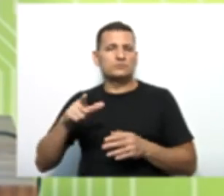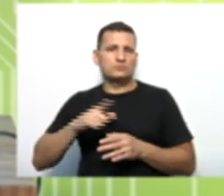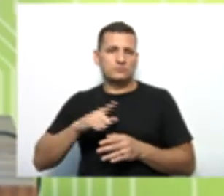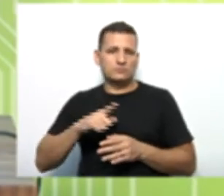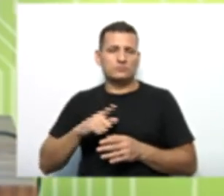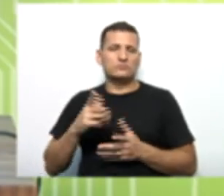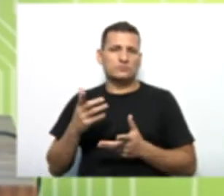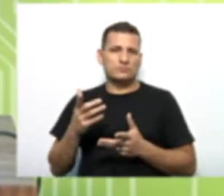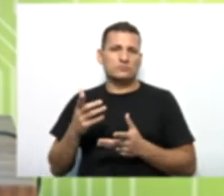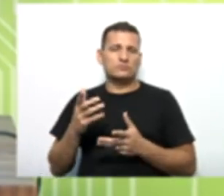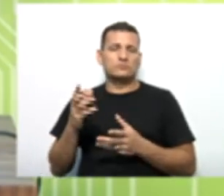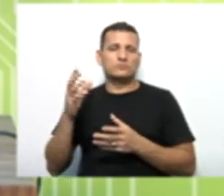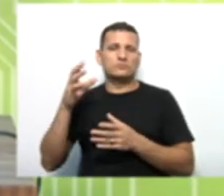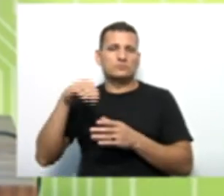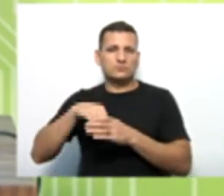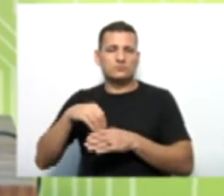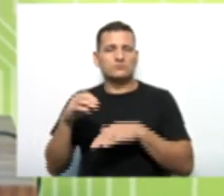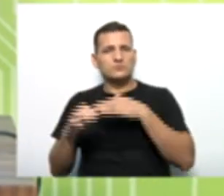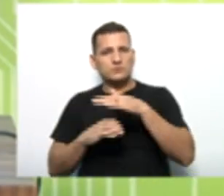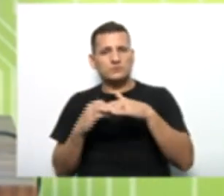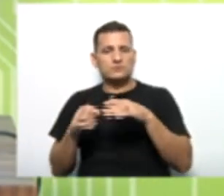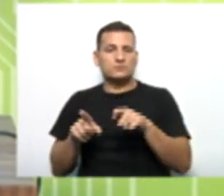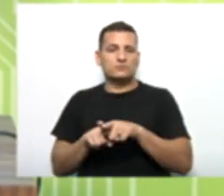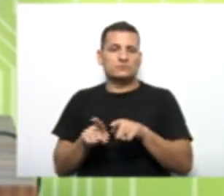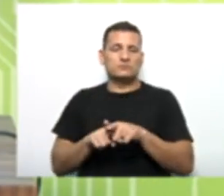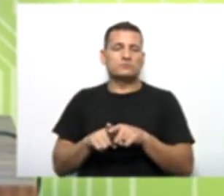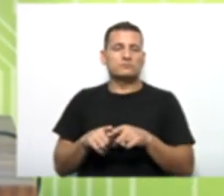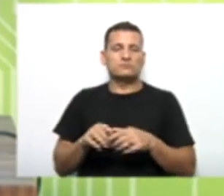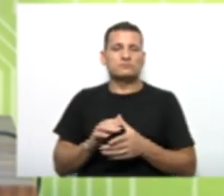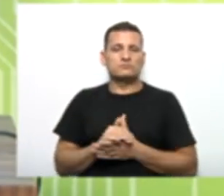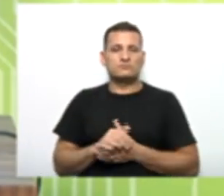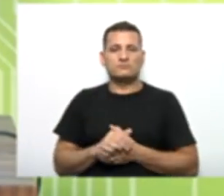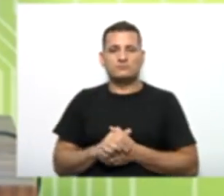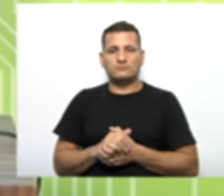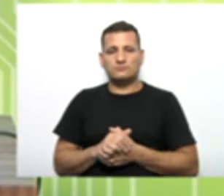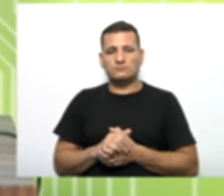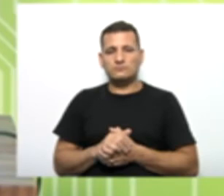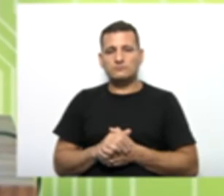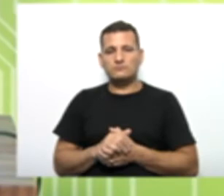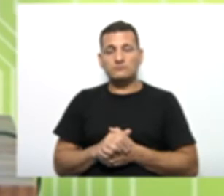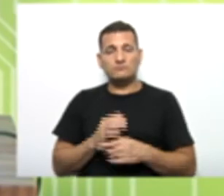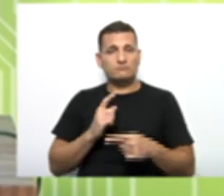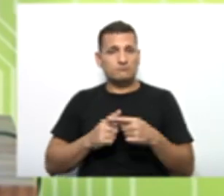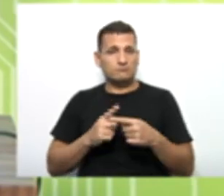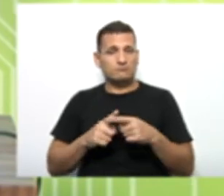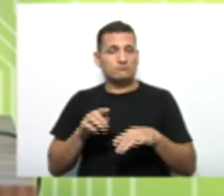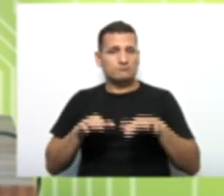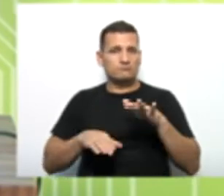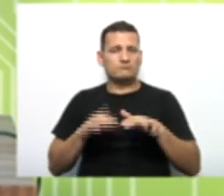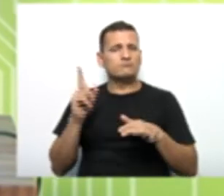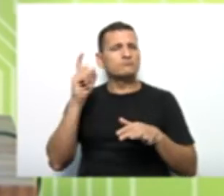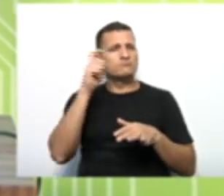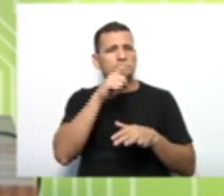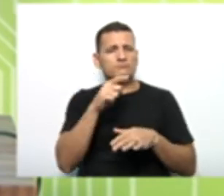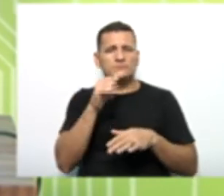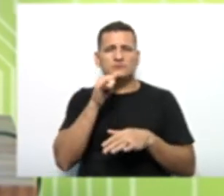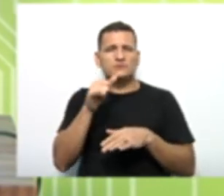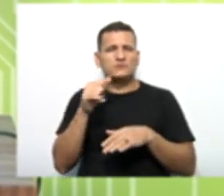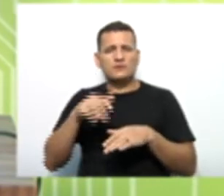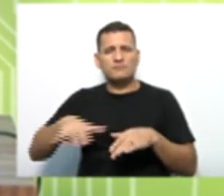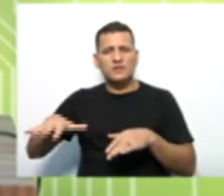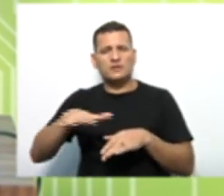próprio convívio da organização a qual eu pertenço. Porque é muito difícil trabalhar num ambiente onde ninguém